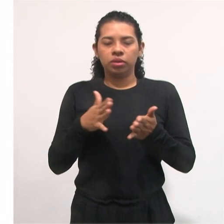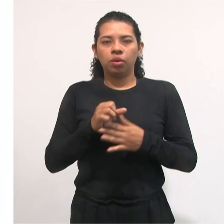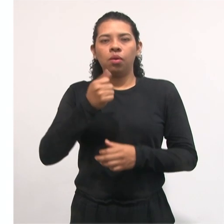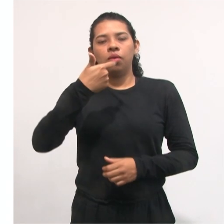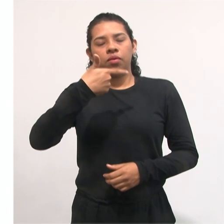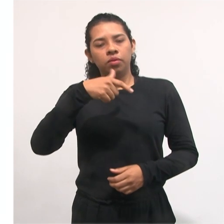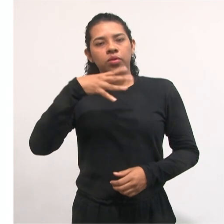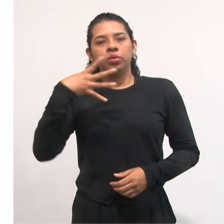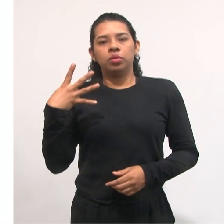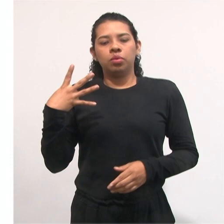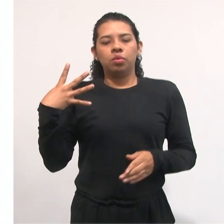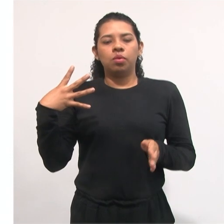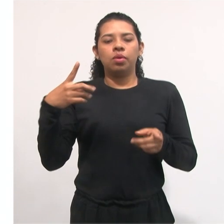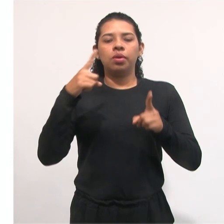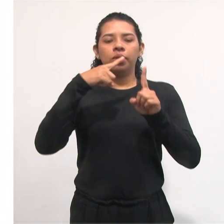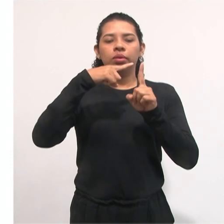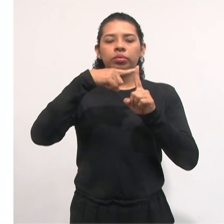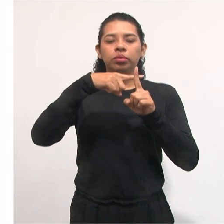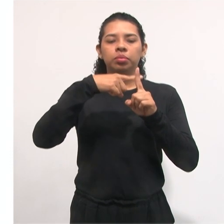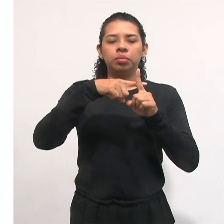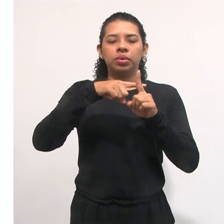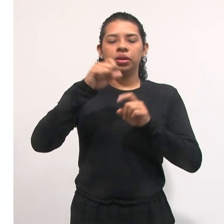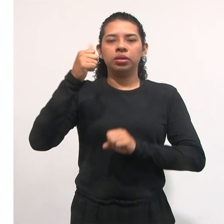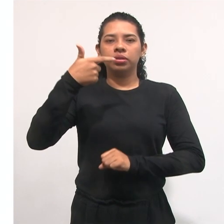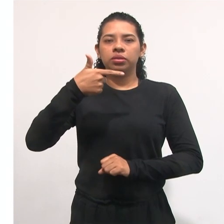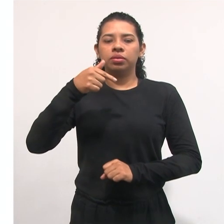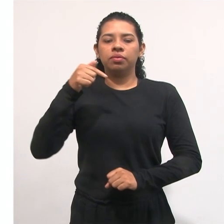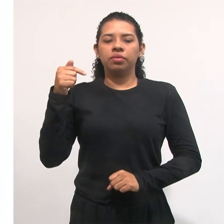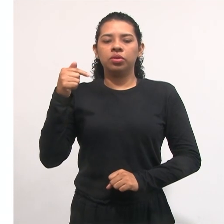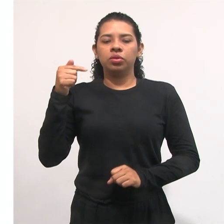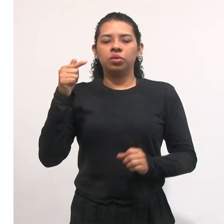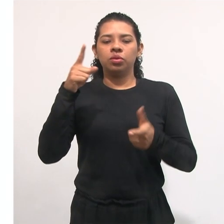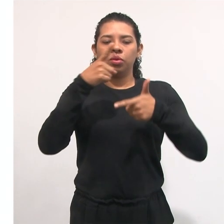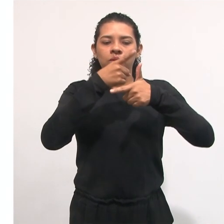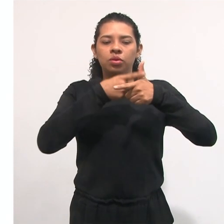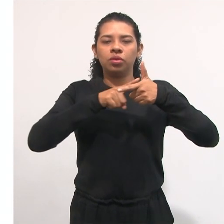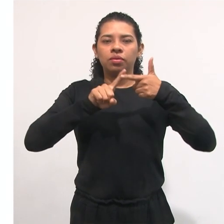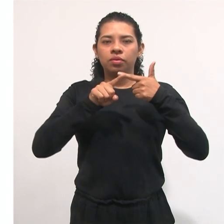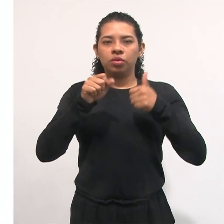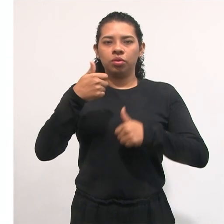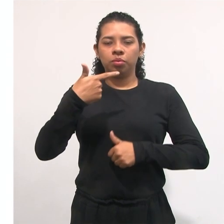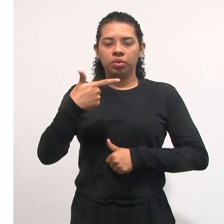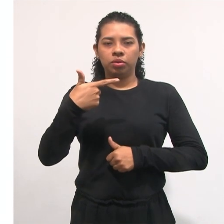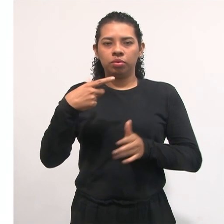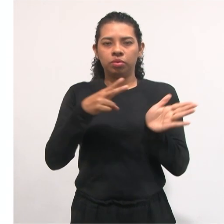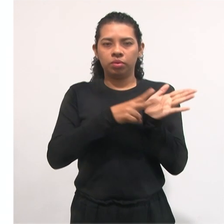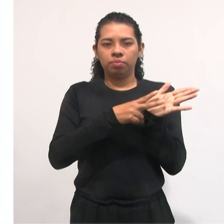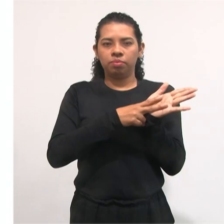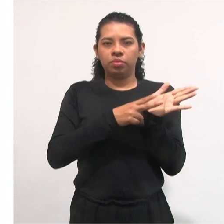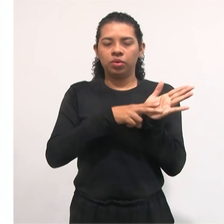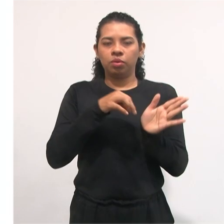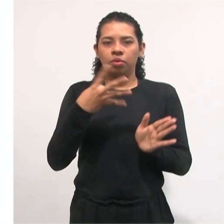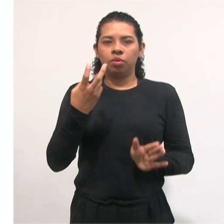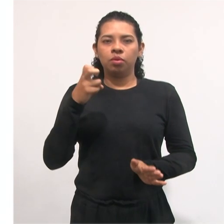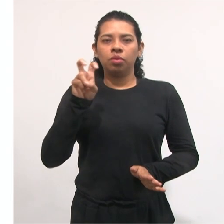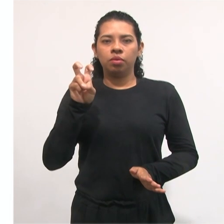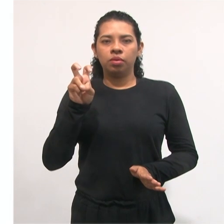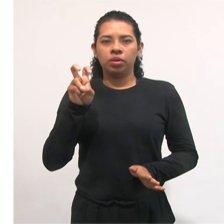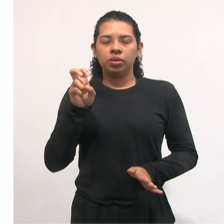aqui é mais, né? Então, 24 mais 21, 24 mais 21 vai dar 45, dividido para 2,